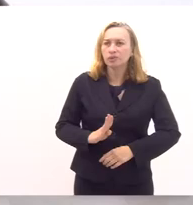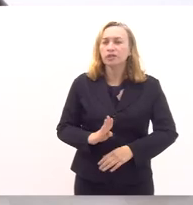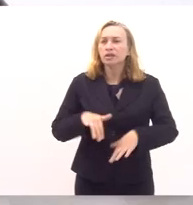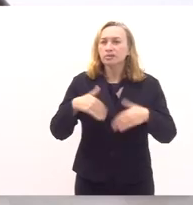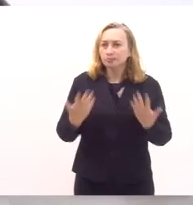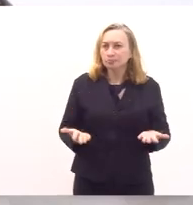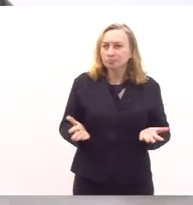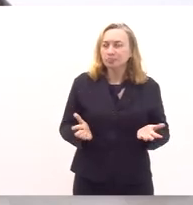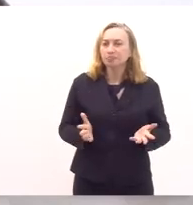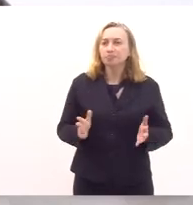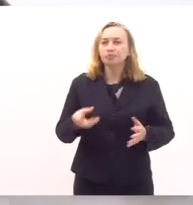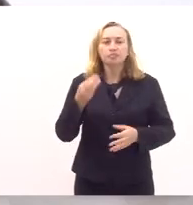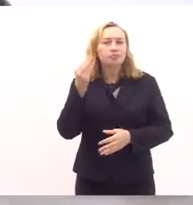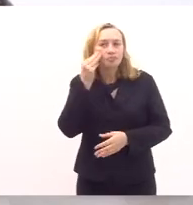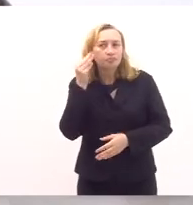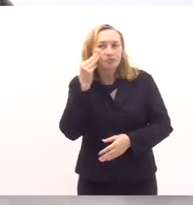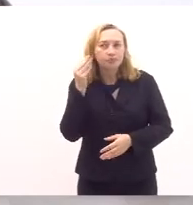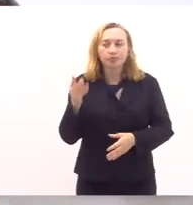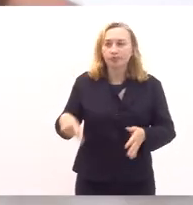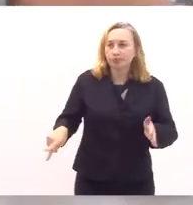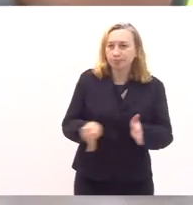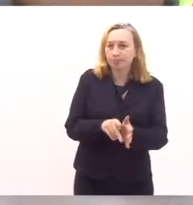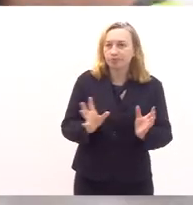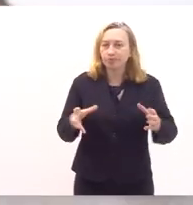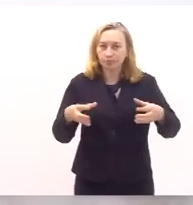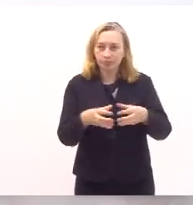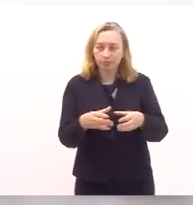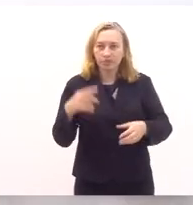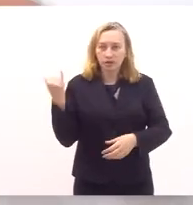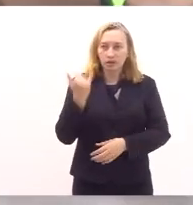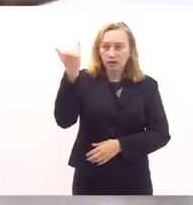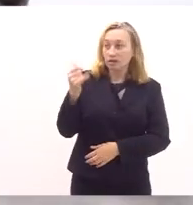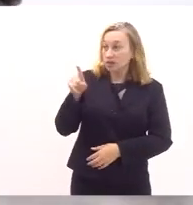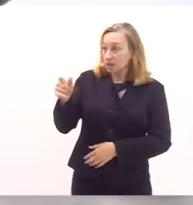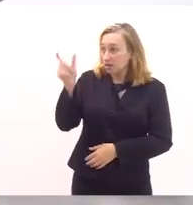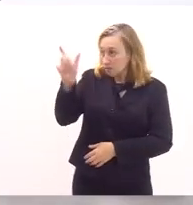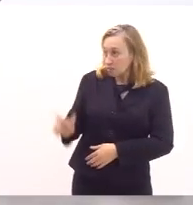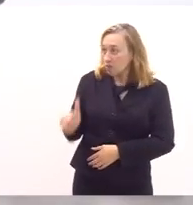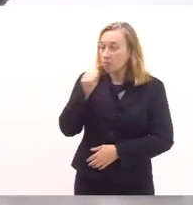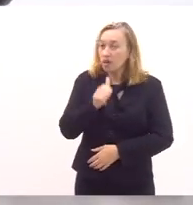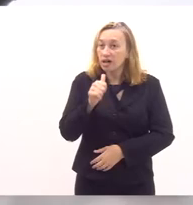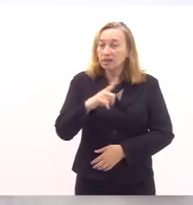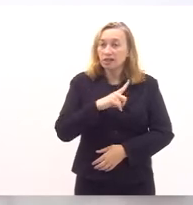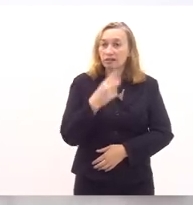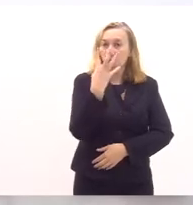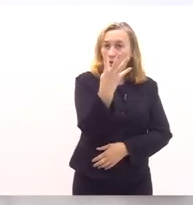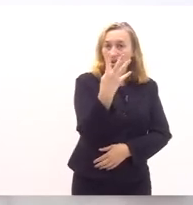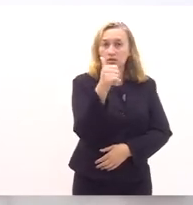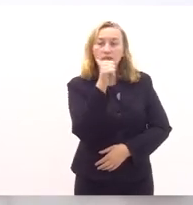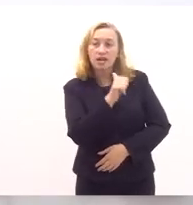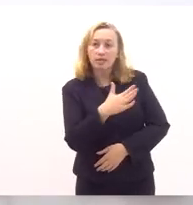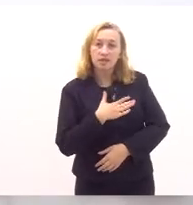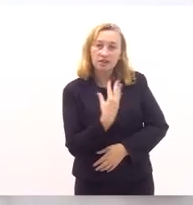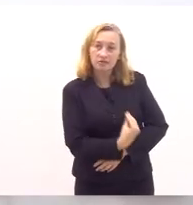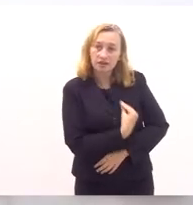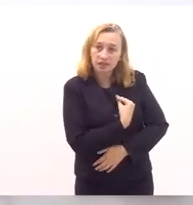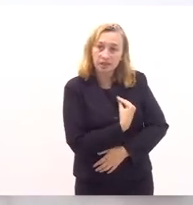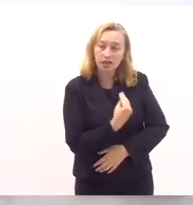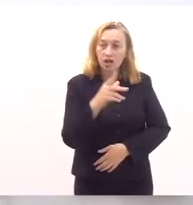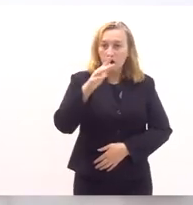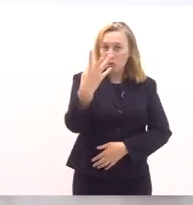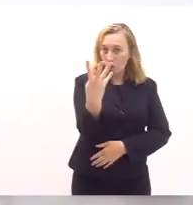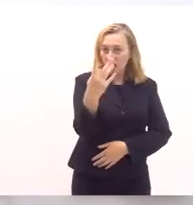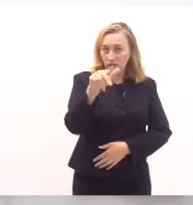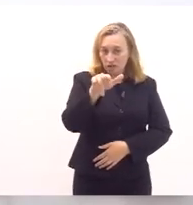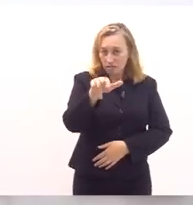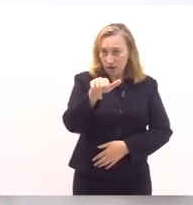parte de uma comissão muito importante, além de ser mulher, Mônica, eu vou te falar, eu tive quatro mulheres na minha vida. Quer dizer, são quatro irmãs.